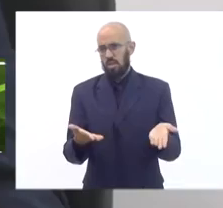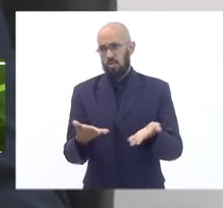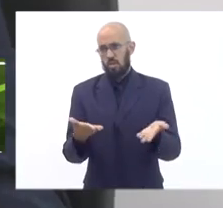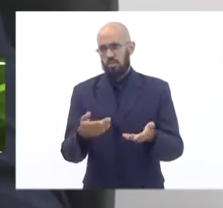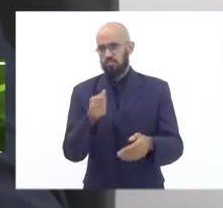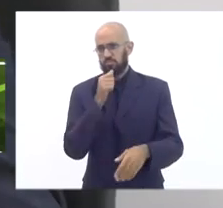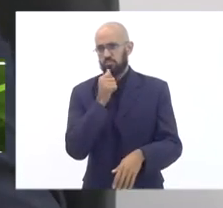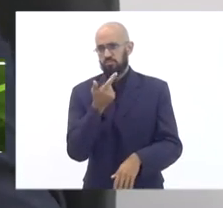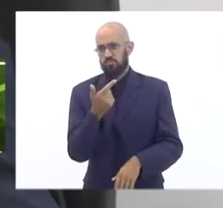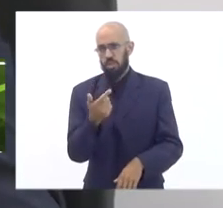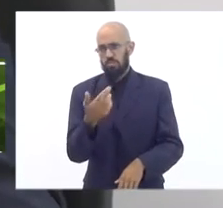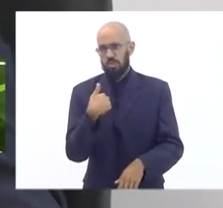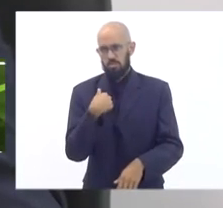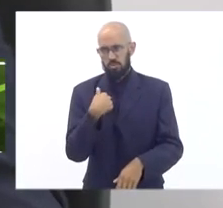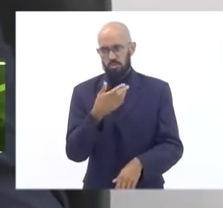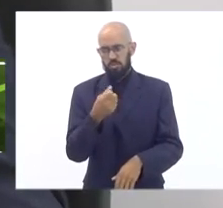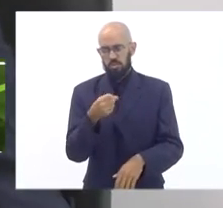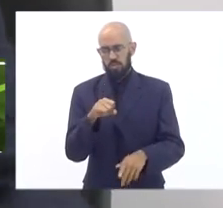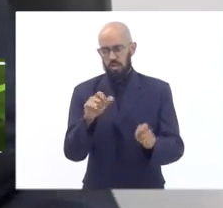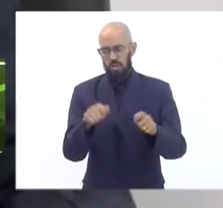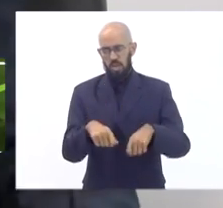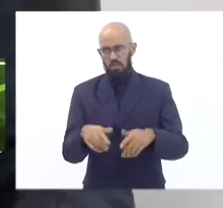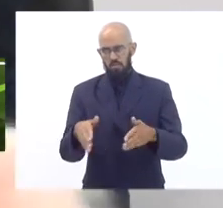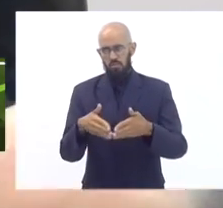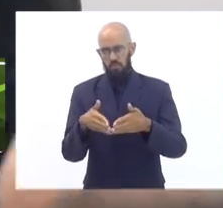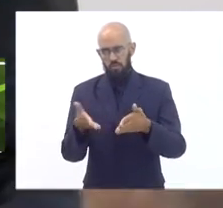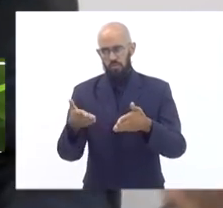o presidente tiver alguma observação a respeito dessa questão...